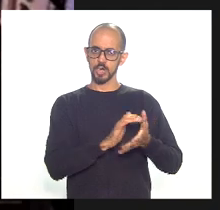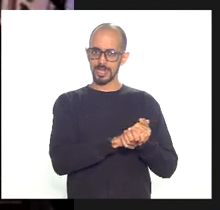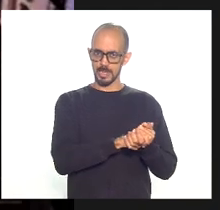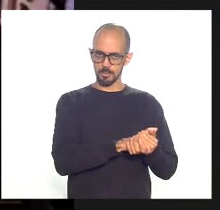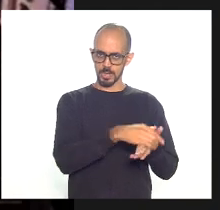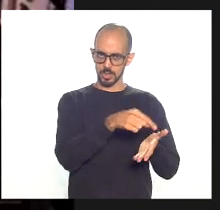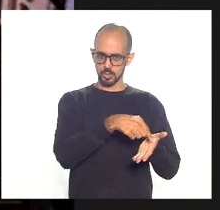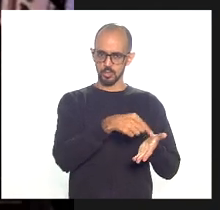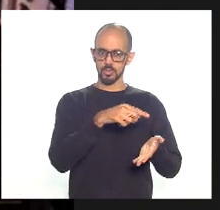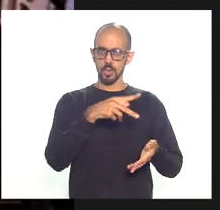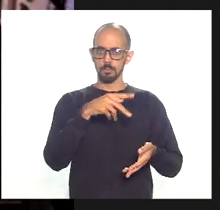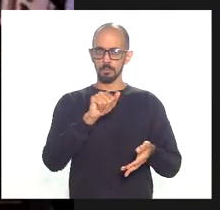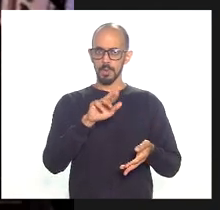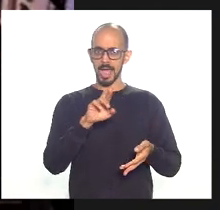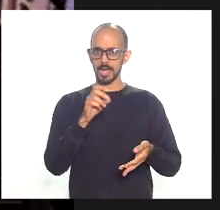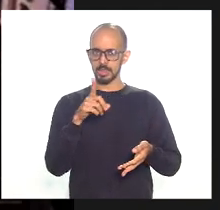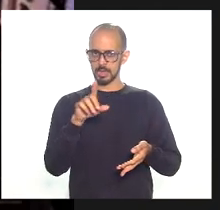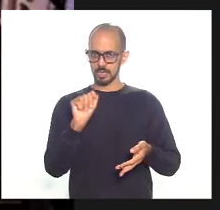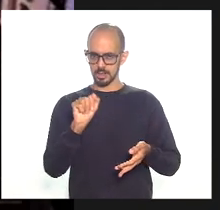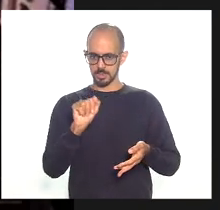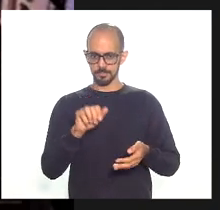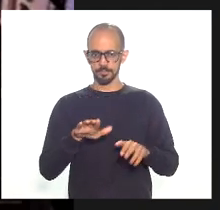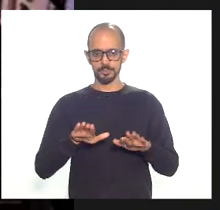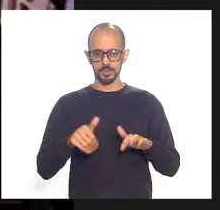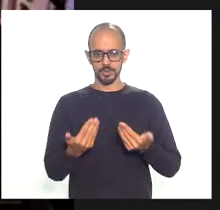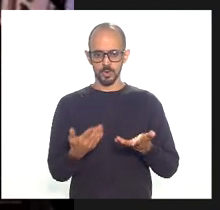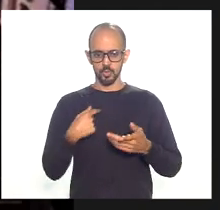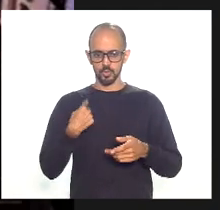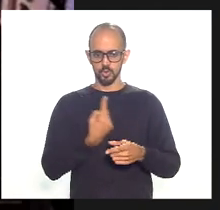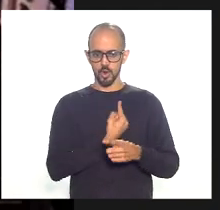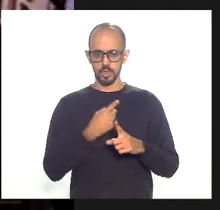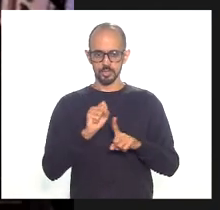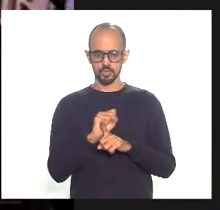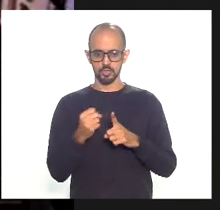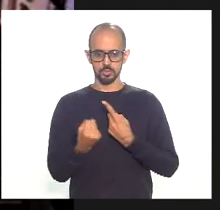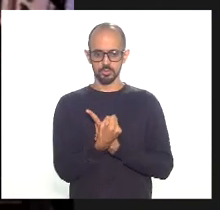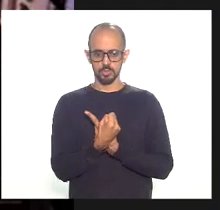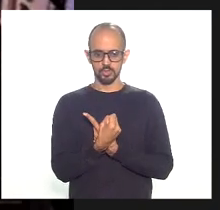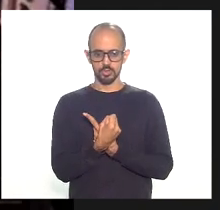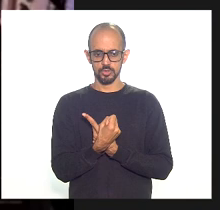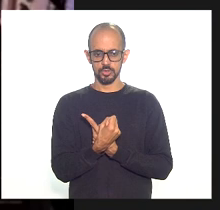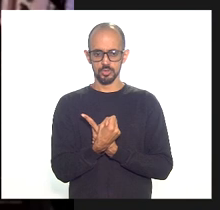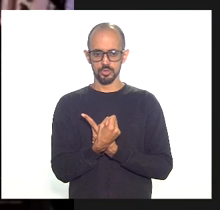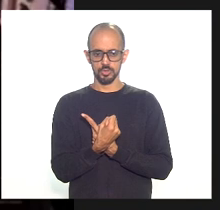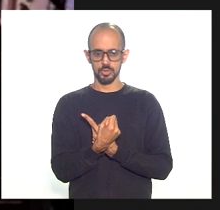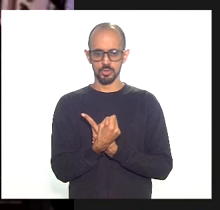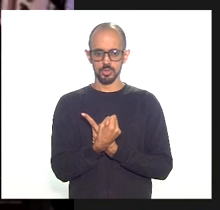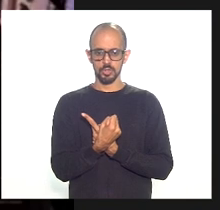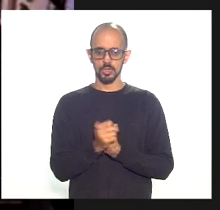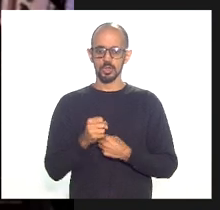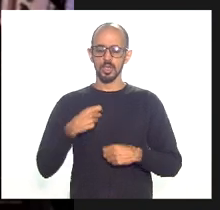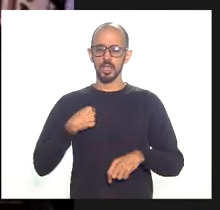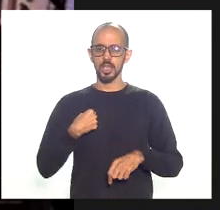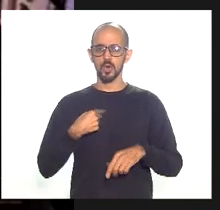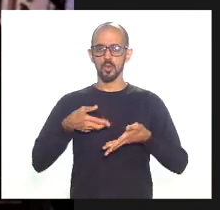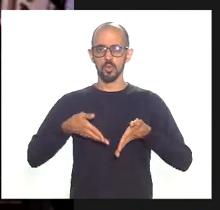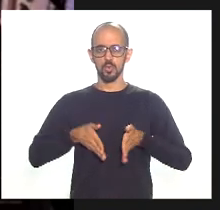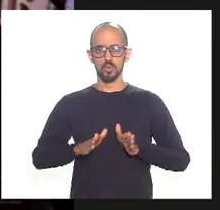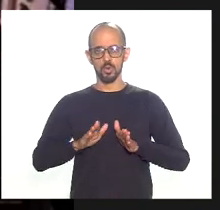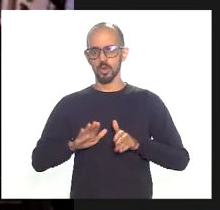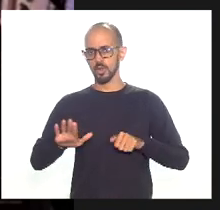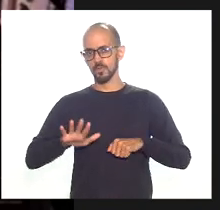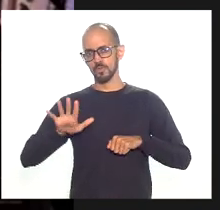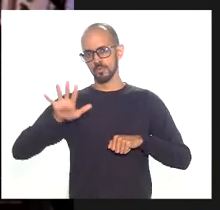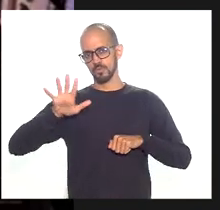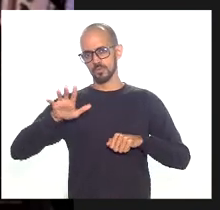vim de uma realidade, cresci numa sociedade, ou melhor, num bairro de periferia, então conheço bem